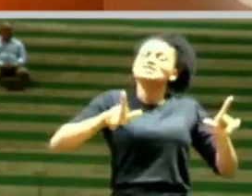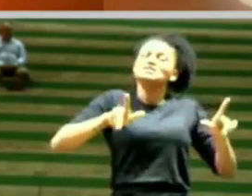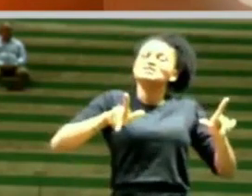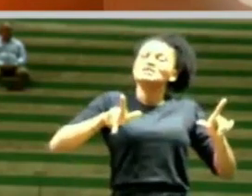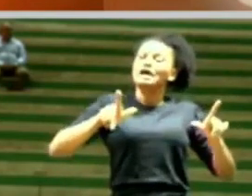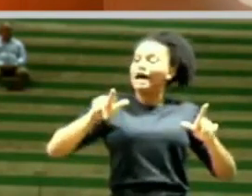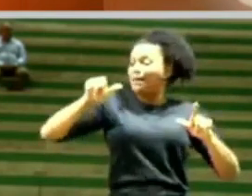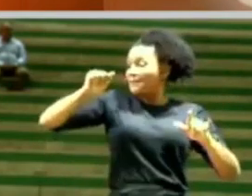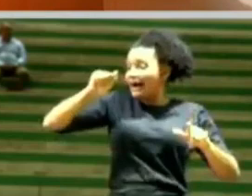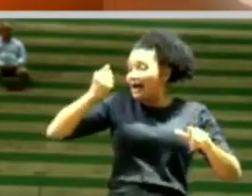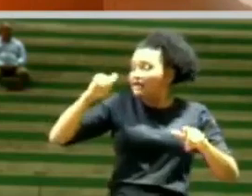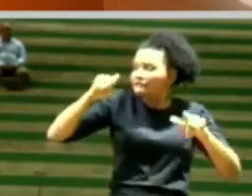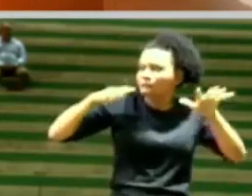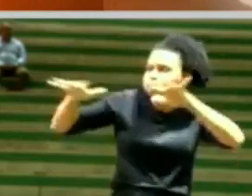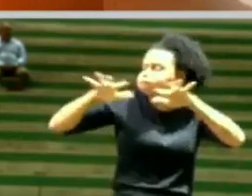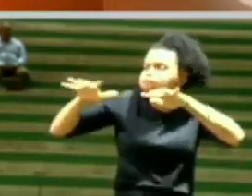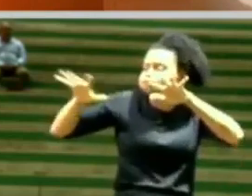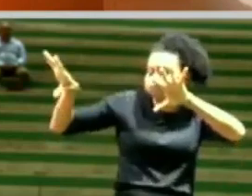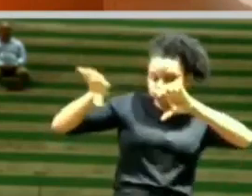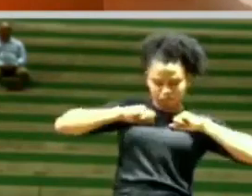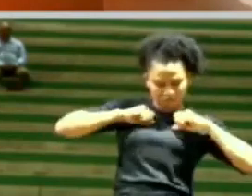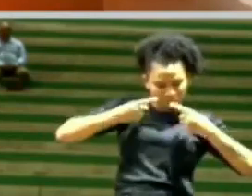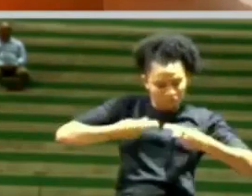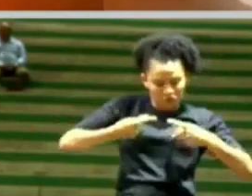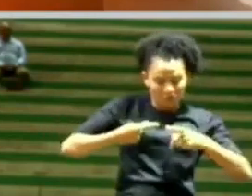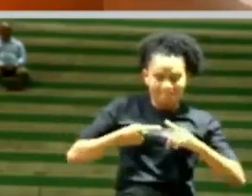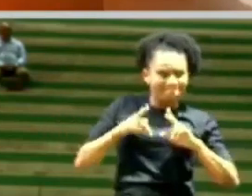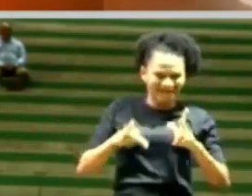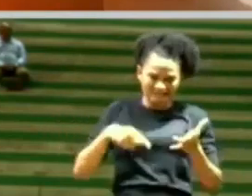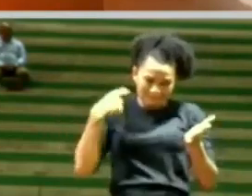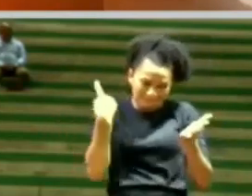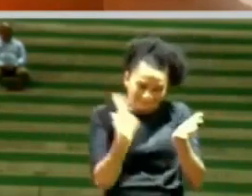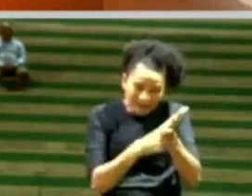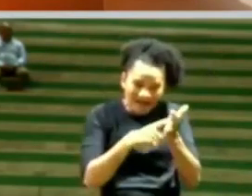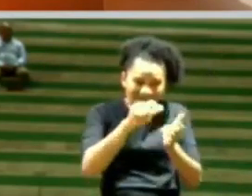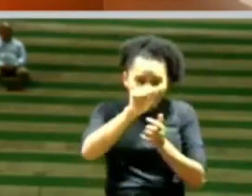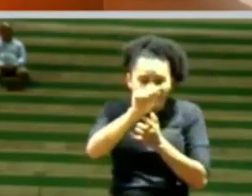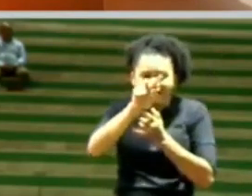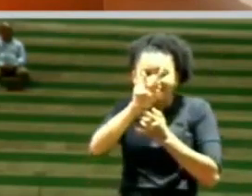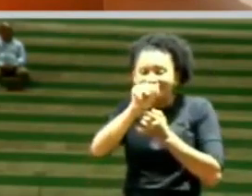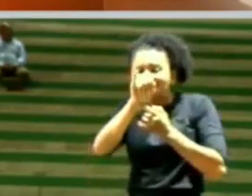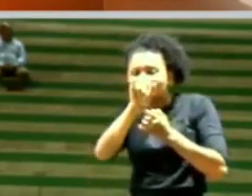por uma ação divina. Ok, mas isso não se define como avivamento.